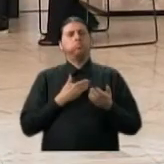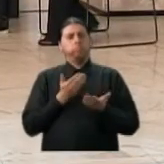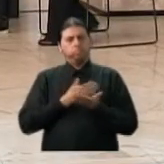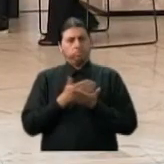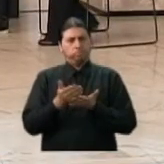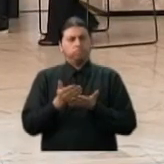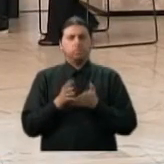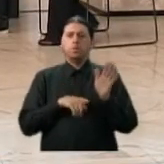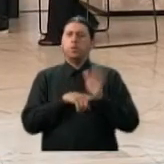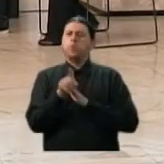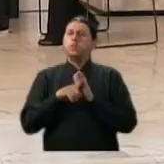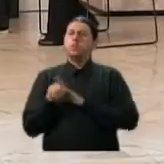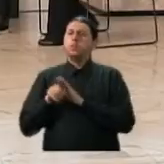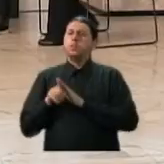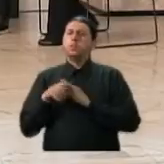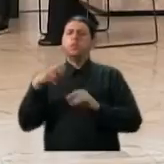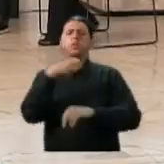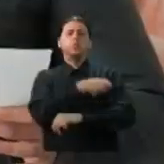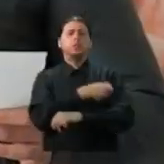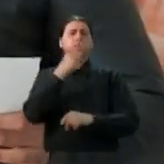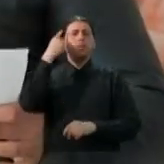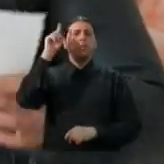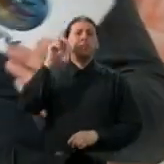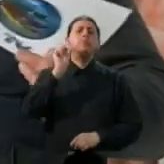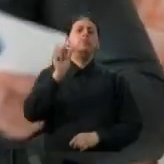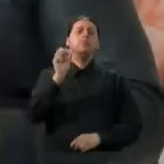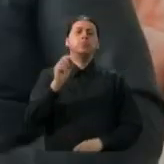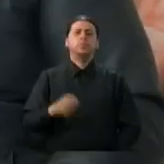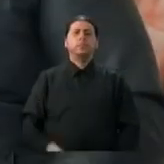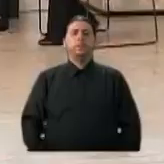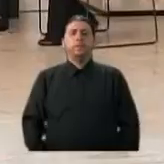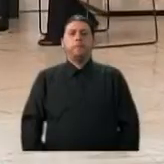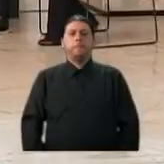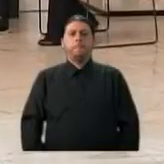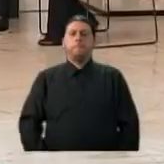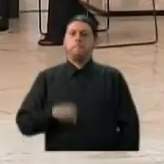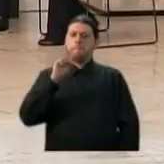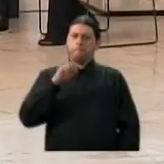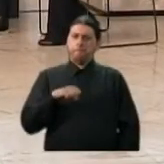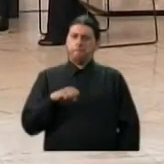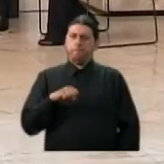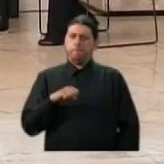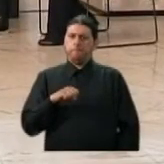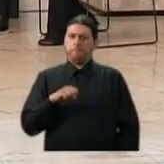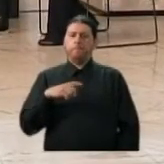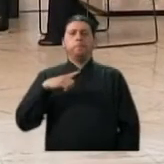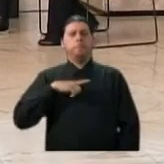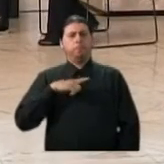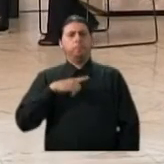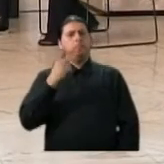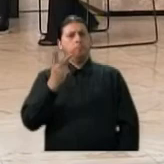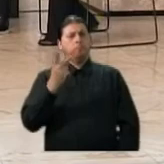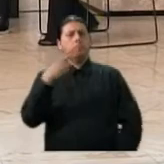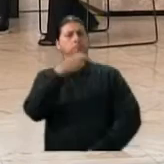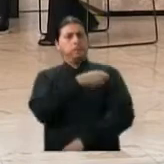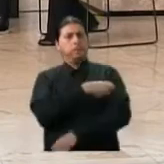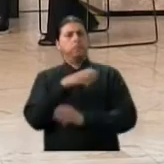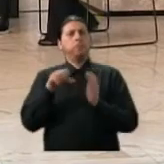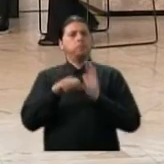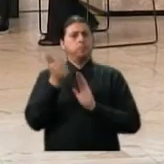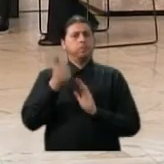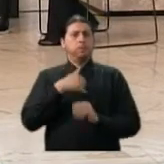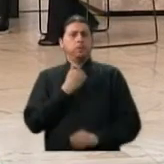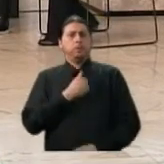contra HPV? Como é que foi? A ideia foi de quem? Por favor. Sim, foi. Tem duas doses. A primeira foi